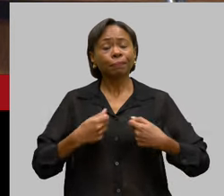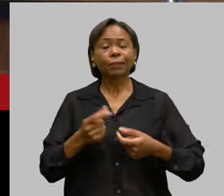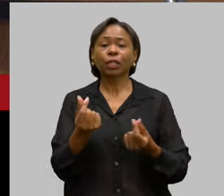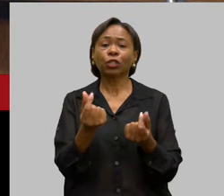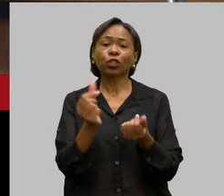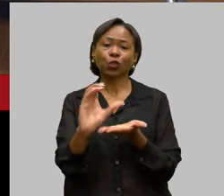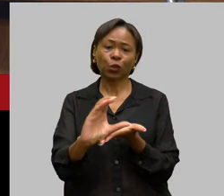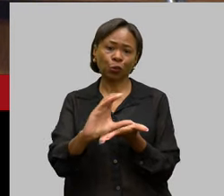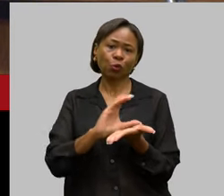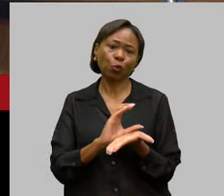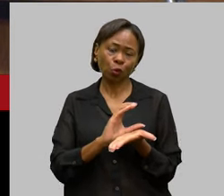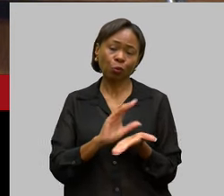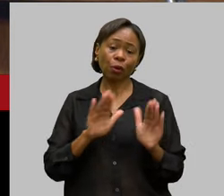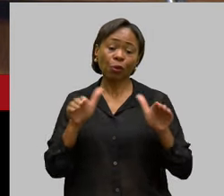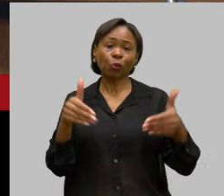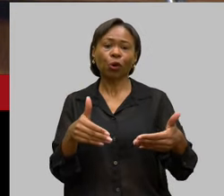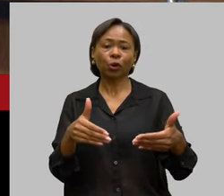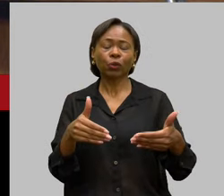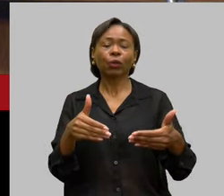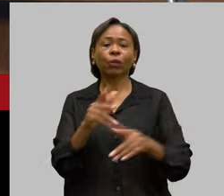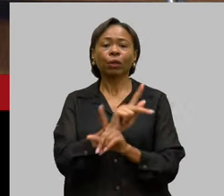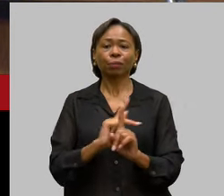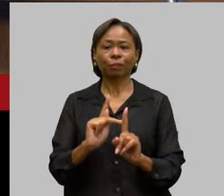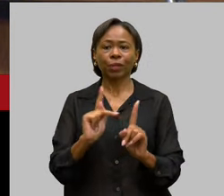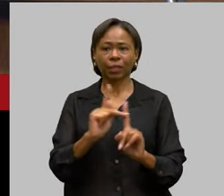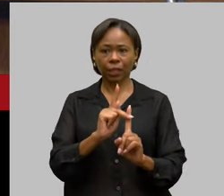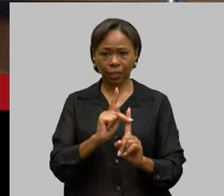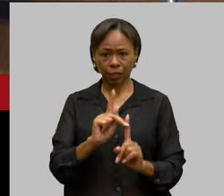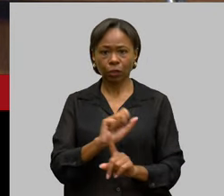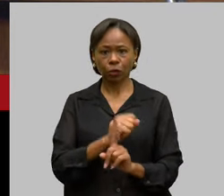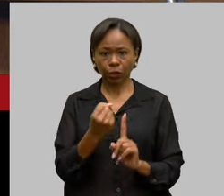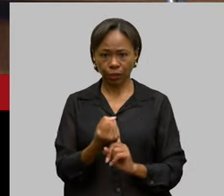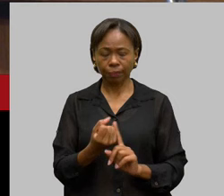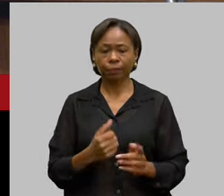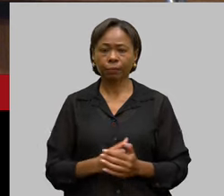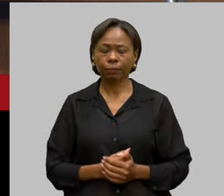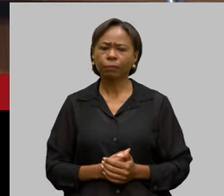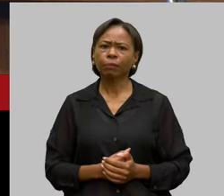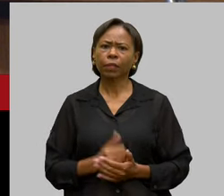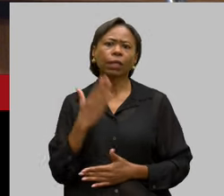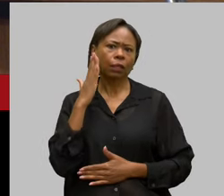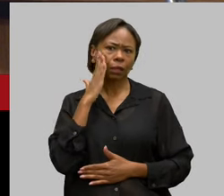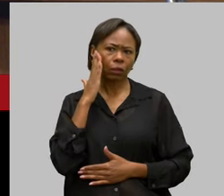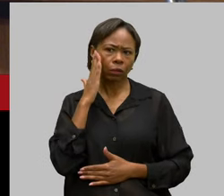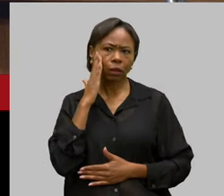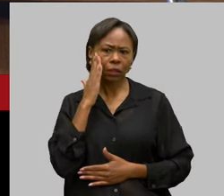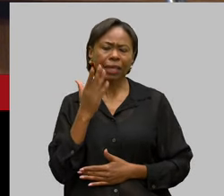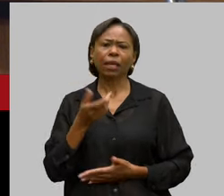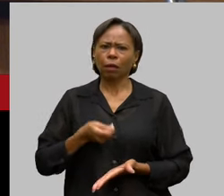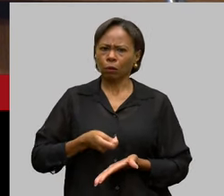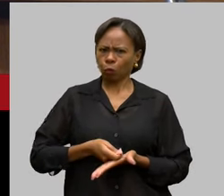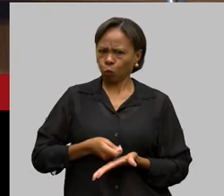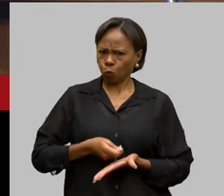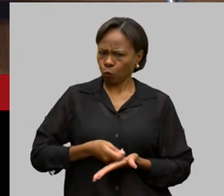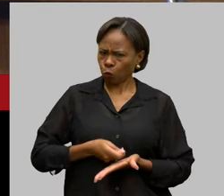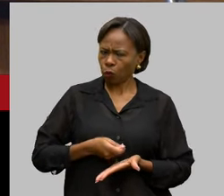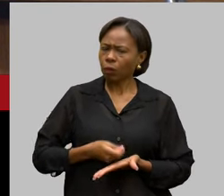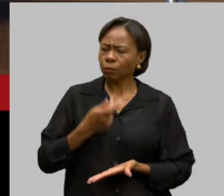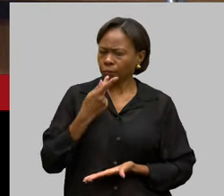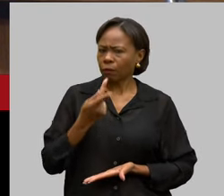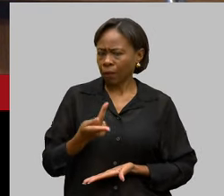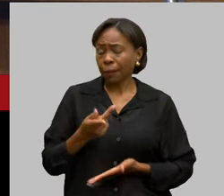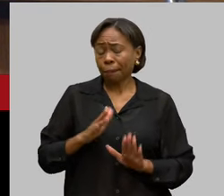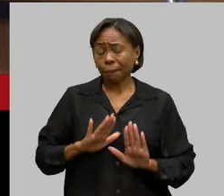para a Previdência Social então é nessa linha eu sei que pode ser uma fala um pouco dura em algum sentido